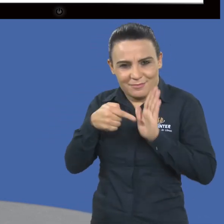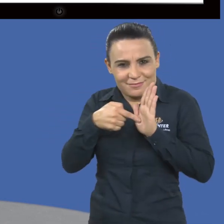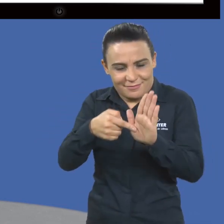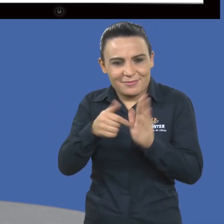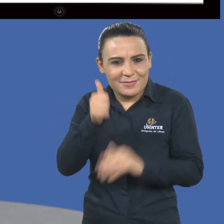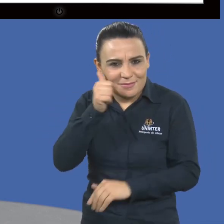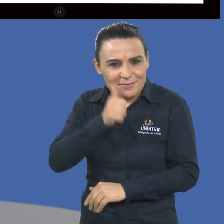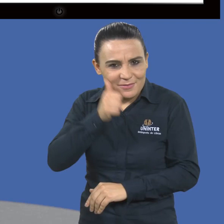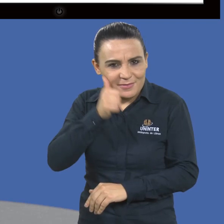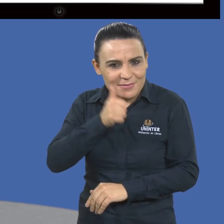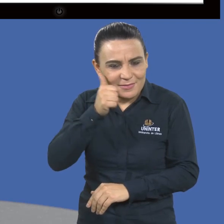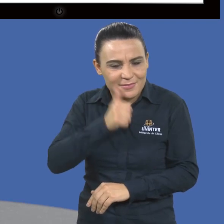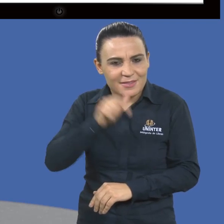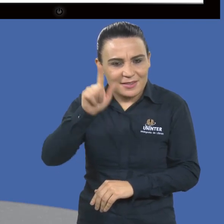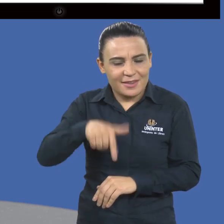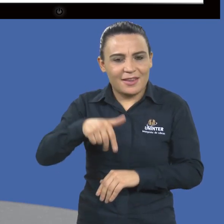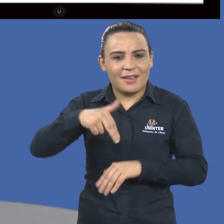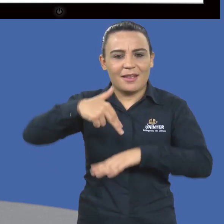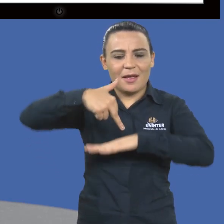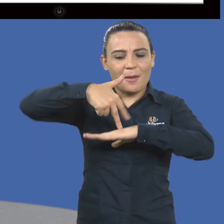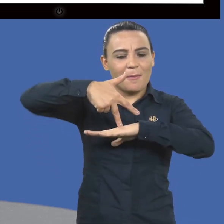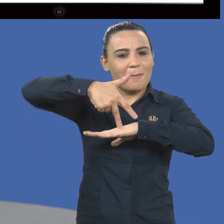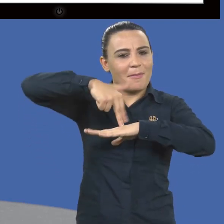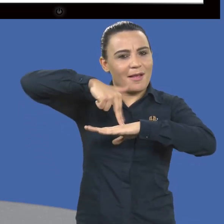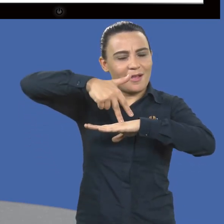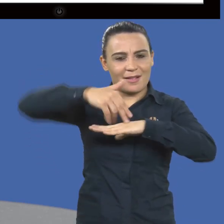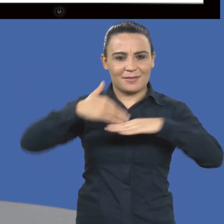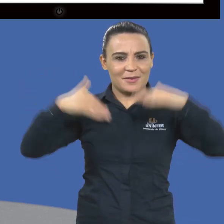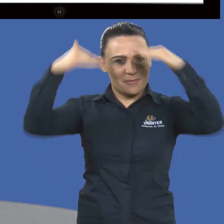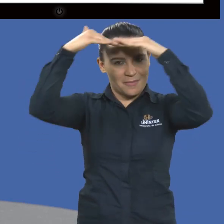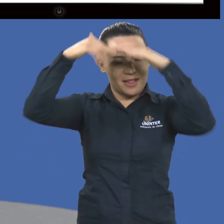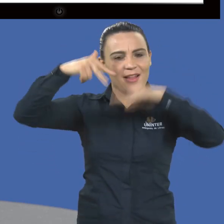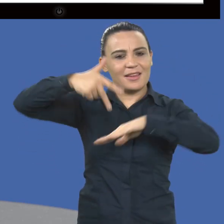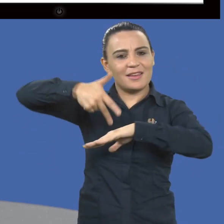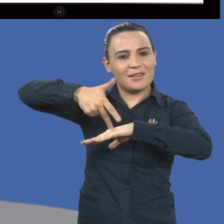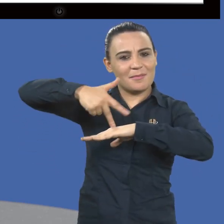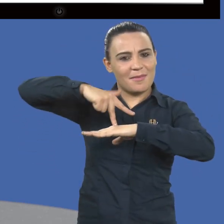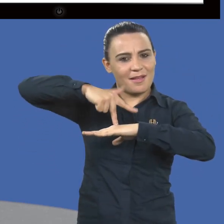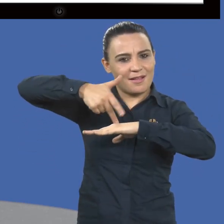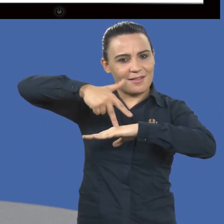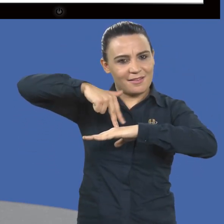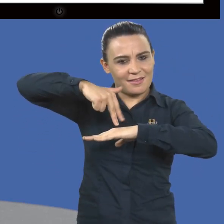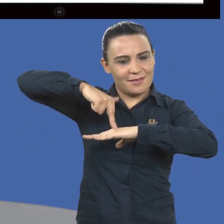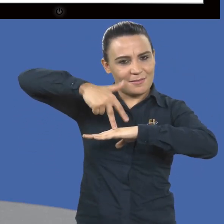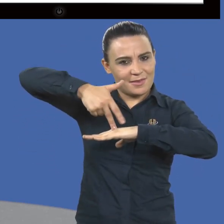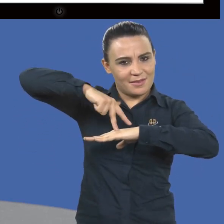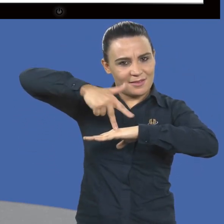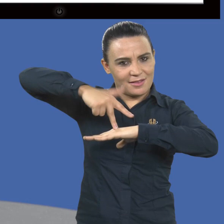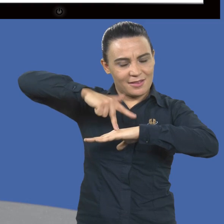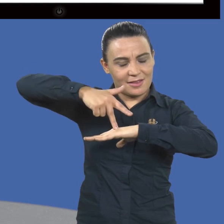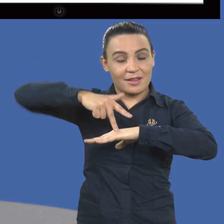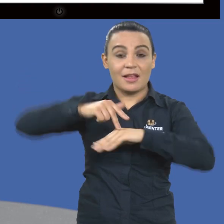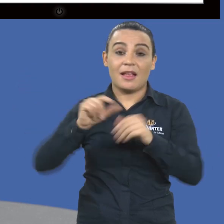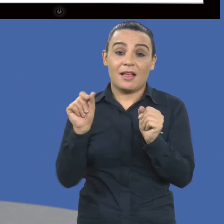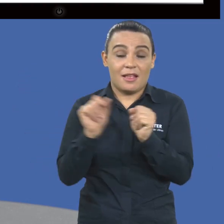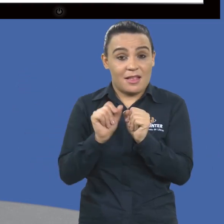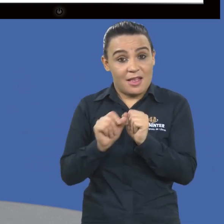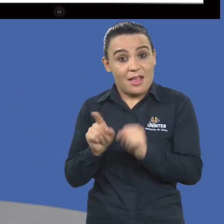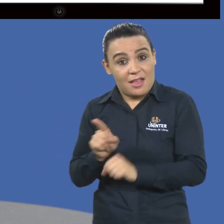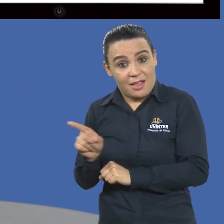essa garota que está sendo mostrada na figura é uma exímia bailarina e com certeza ela